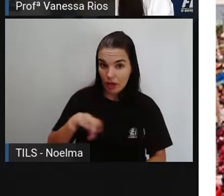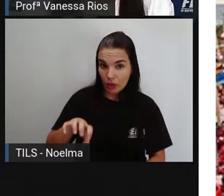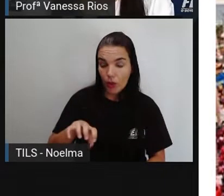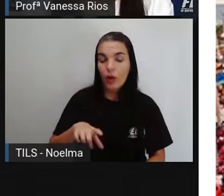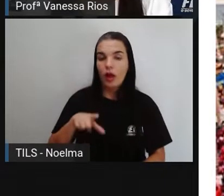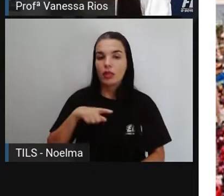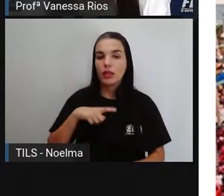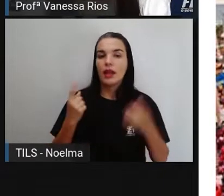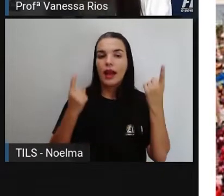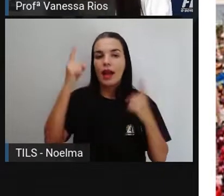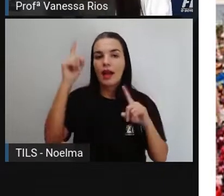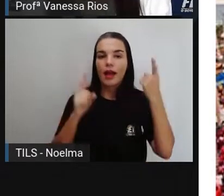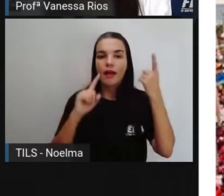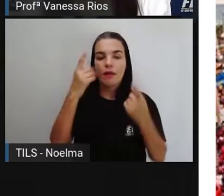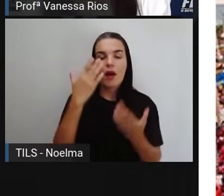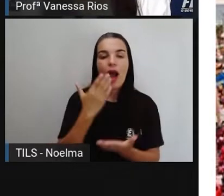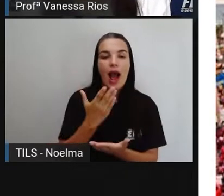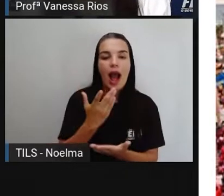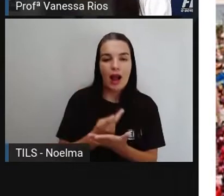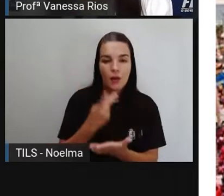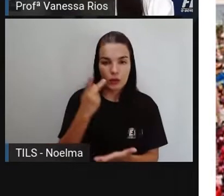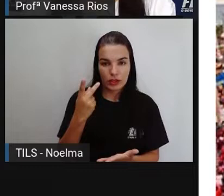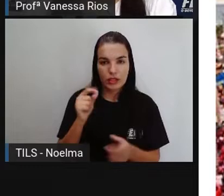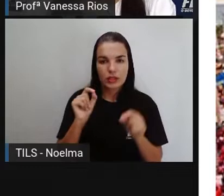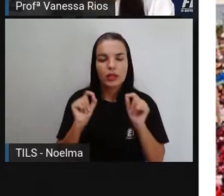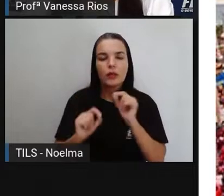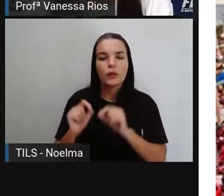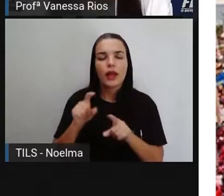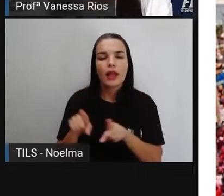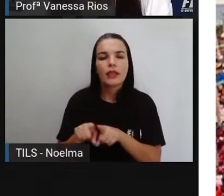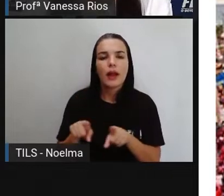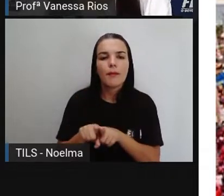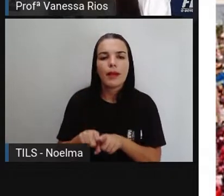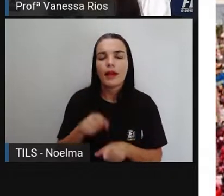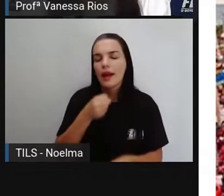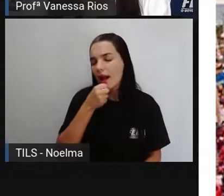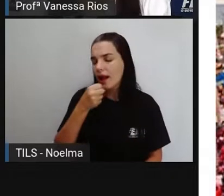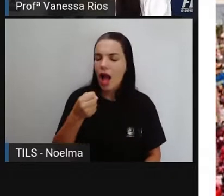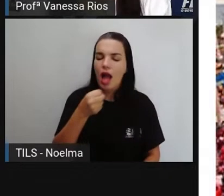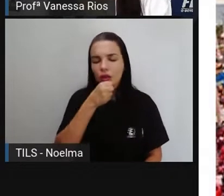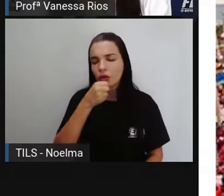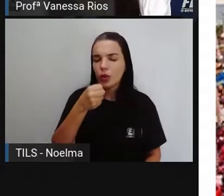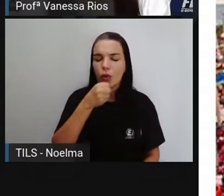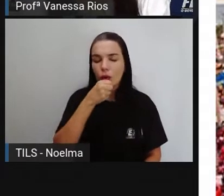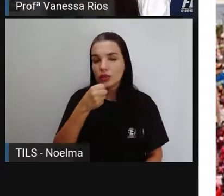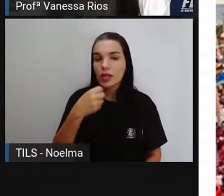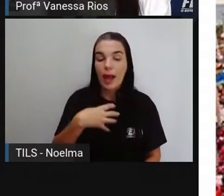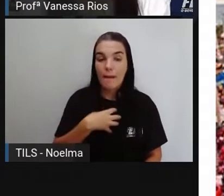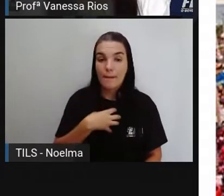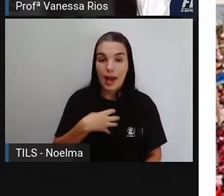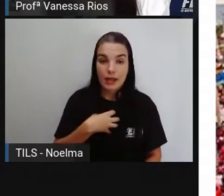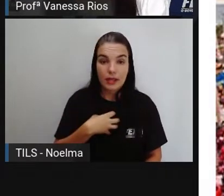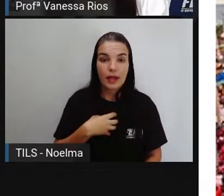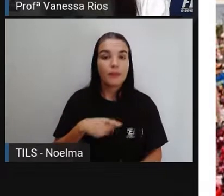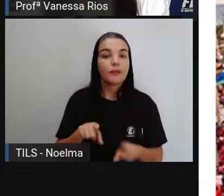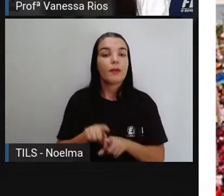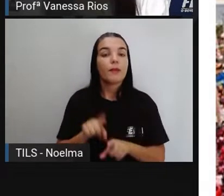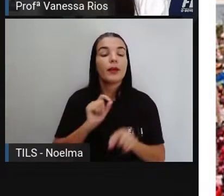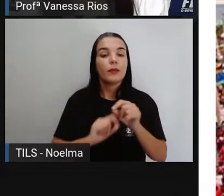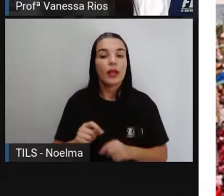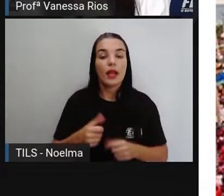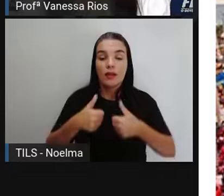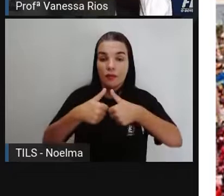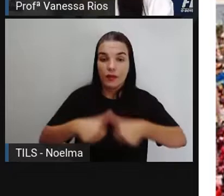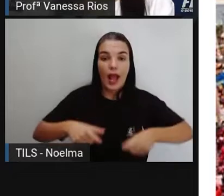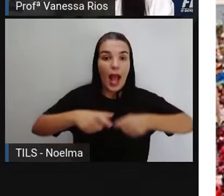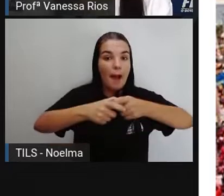carnaval acontece e onde aí os cantores, né, da Bahia e também outros cantores, porque o carnaval fica aberto não